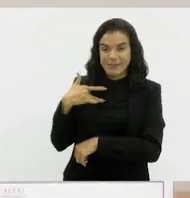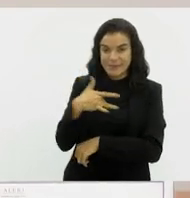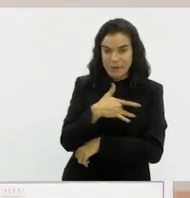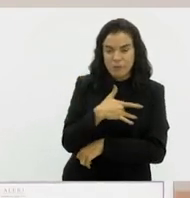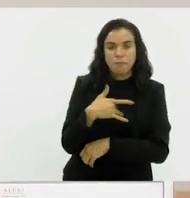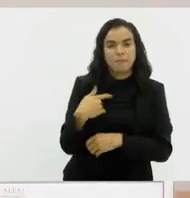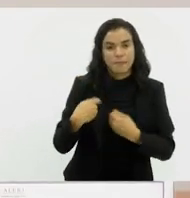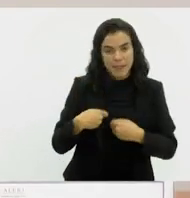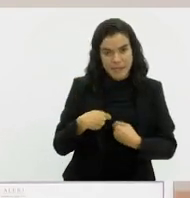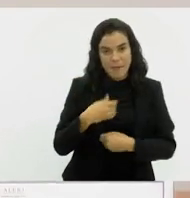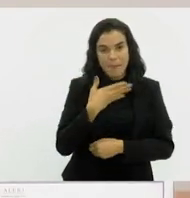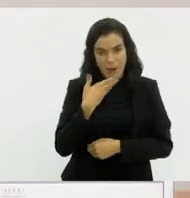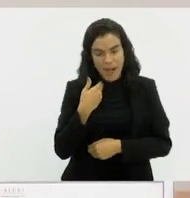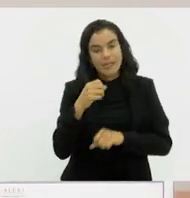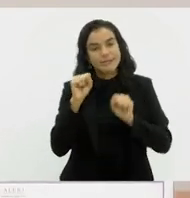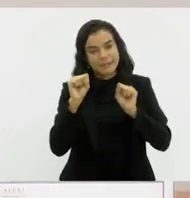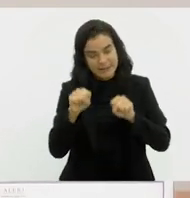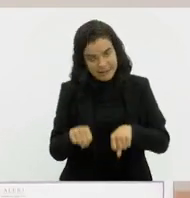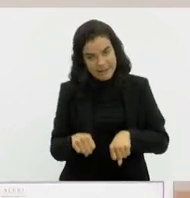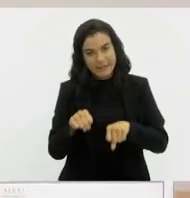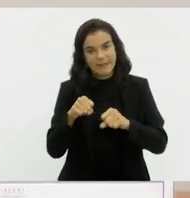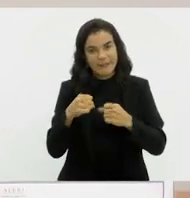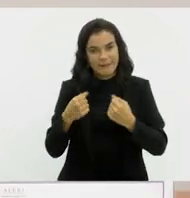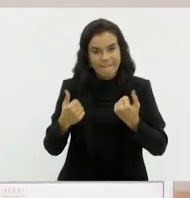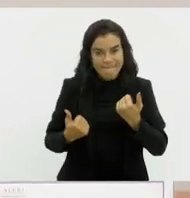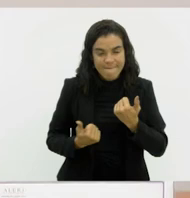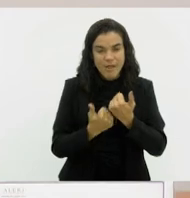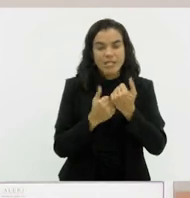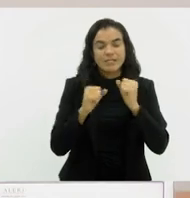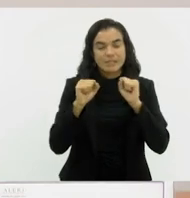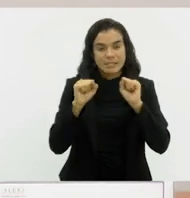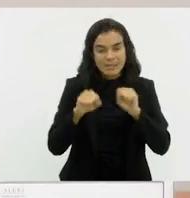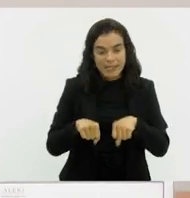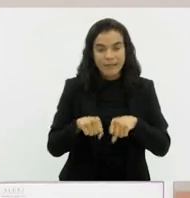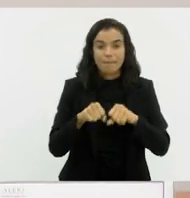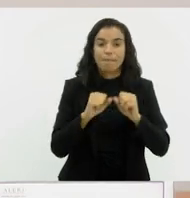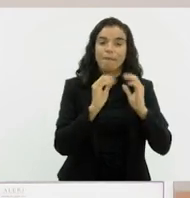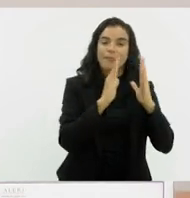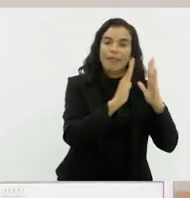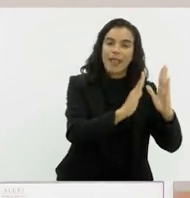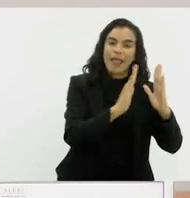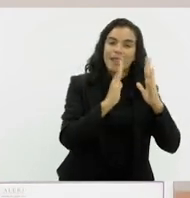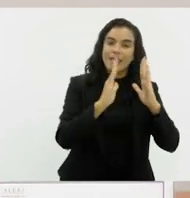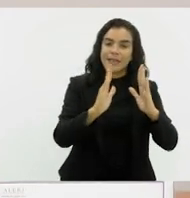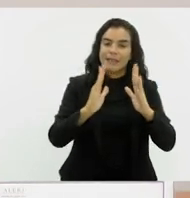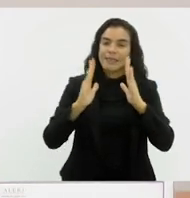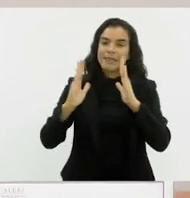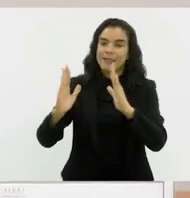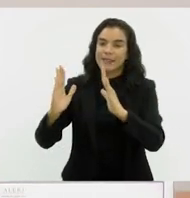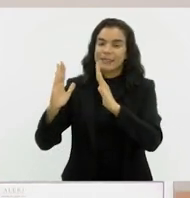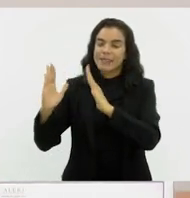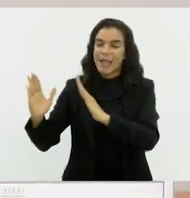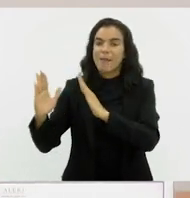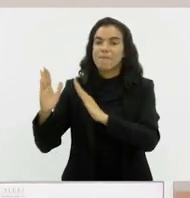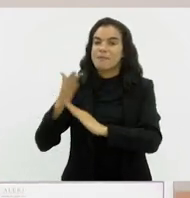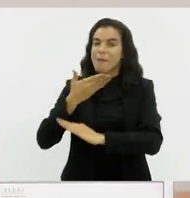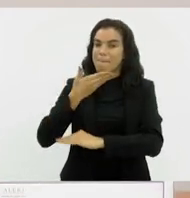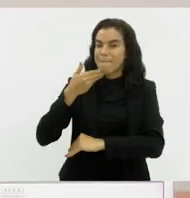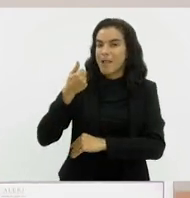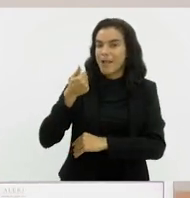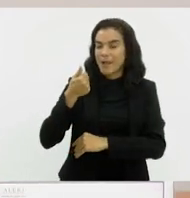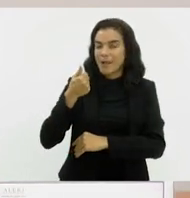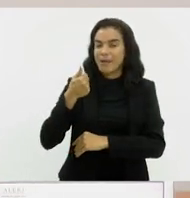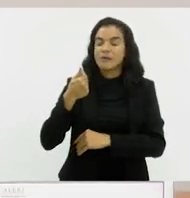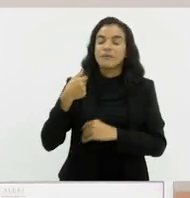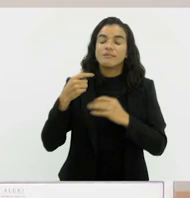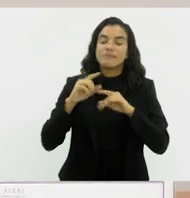Precisamos melhorar, precisamos fortalecer e algumas etapas precisamos estar muito à frente do que hoje temos. Mas